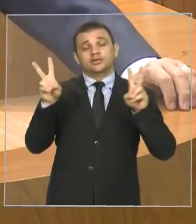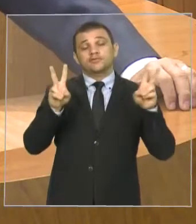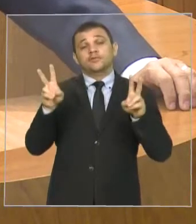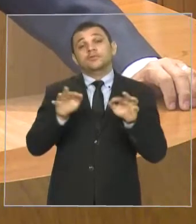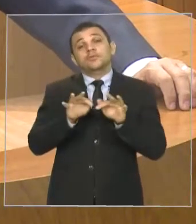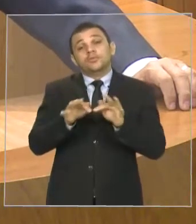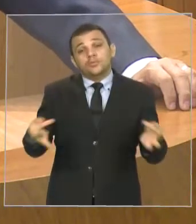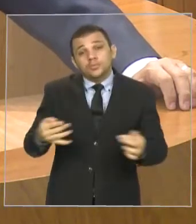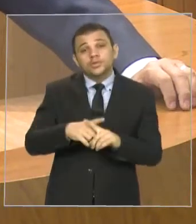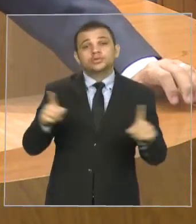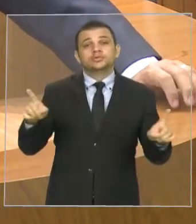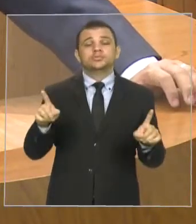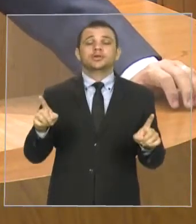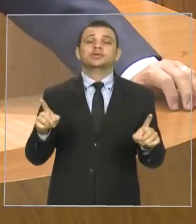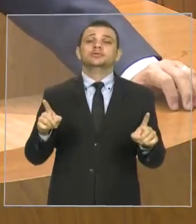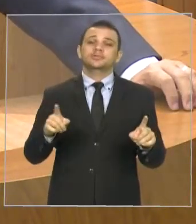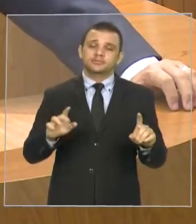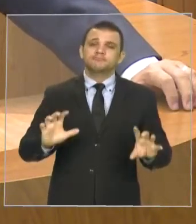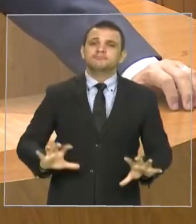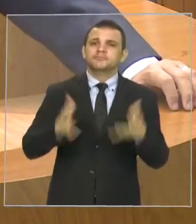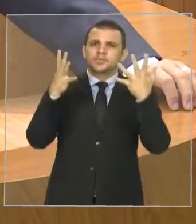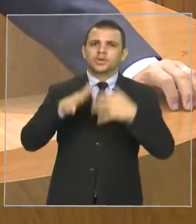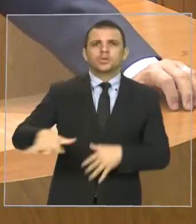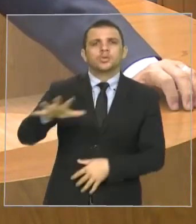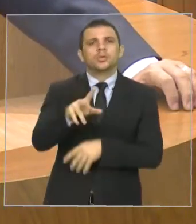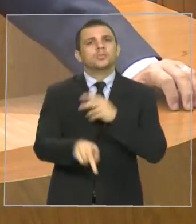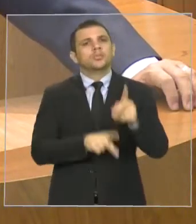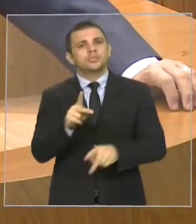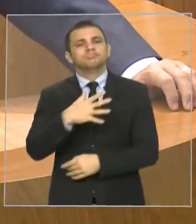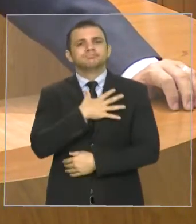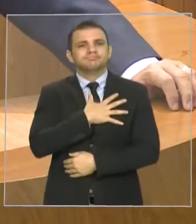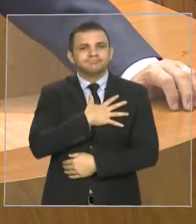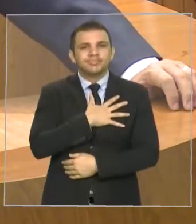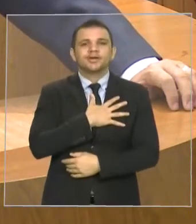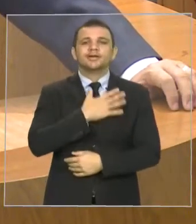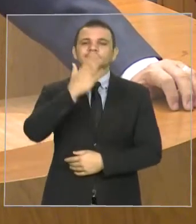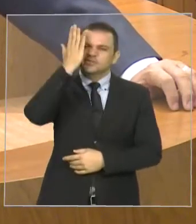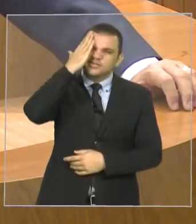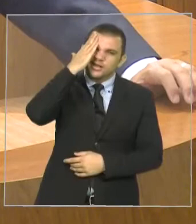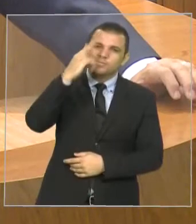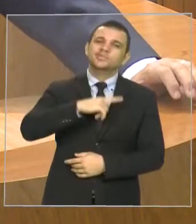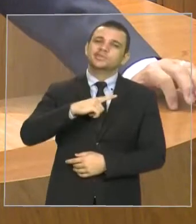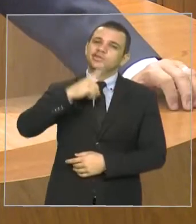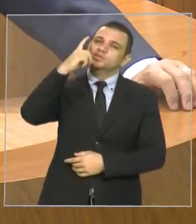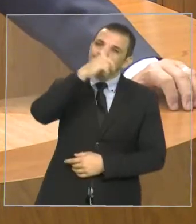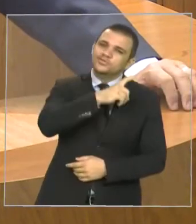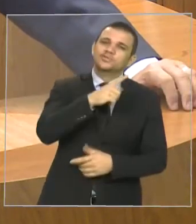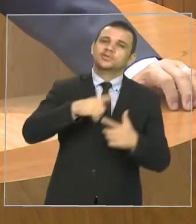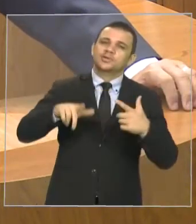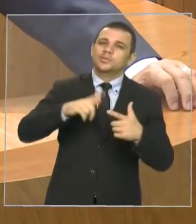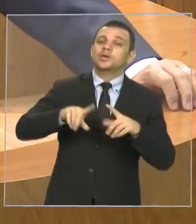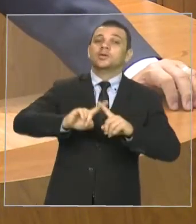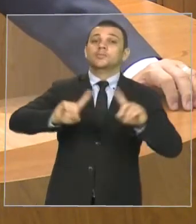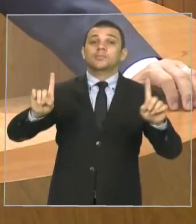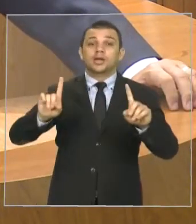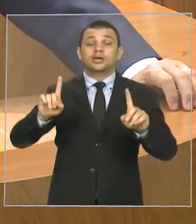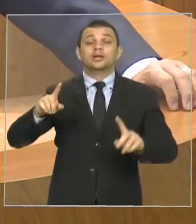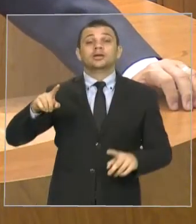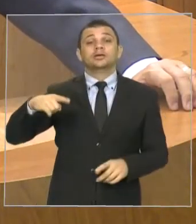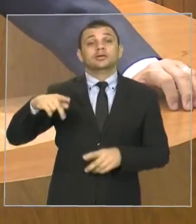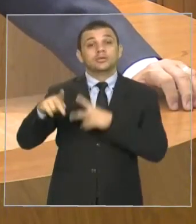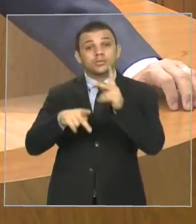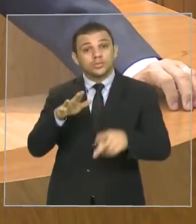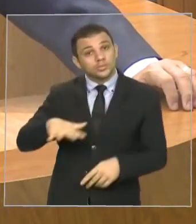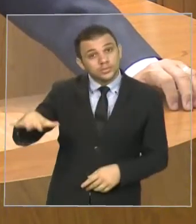mais é elogiado pela população que sabe da dificuldade mas mesmo assim tirou esses últimos dias